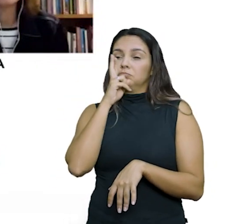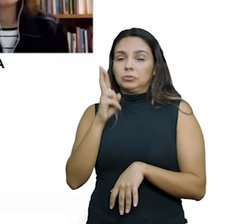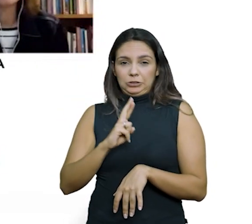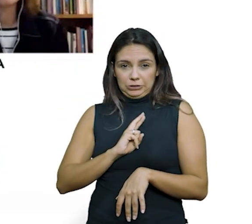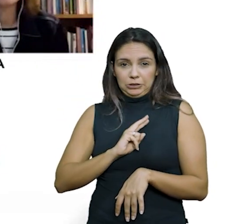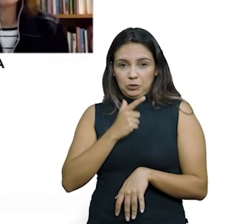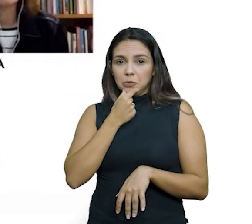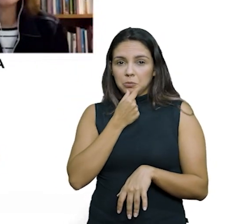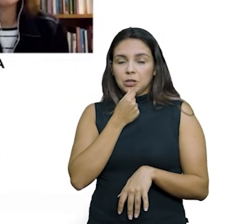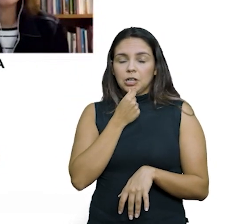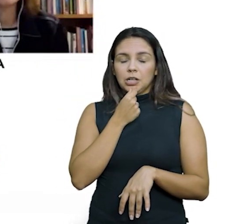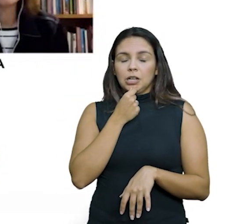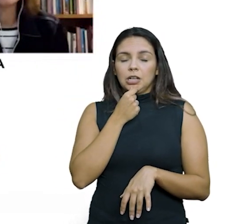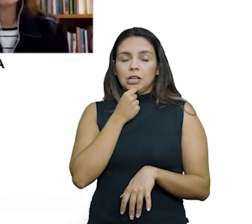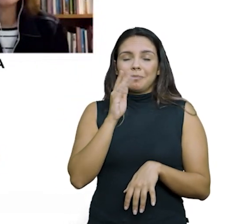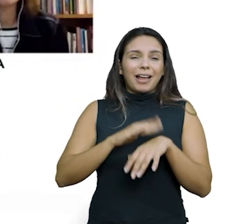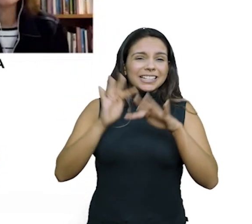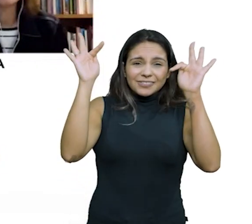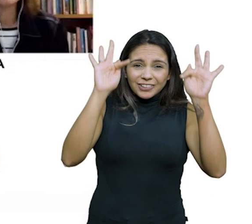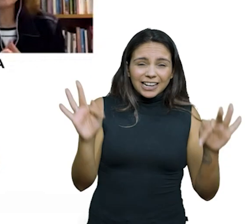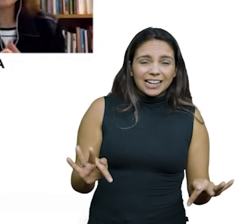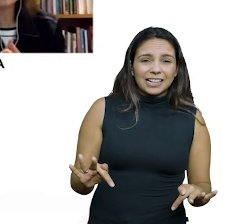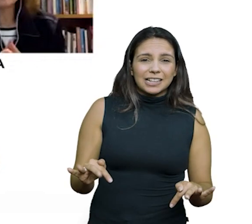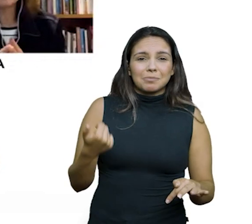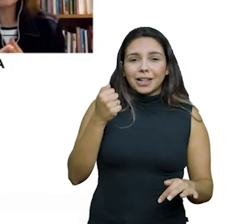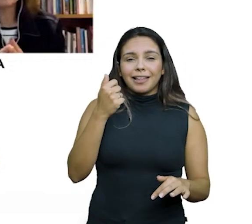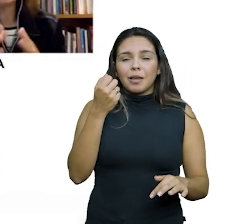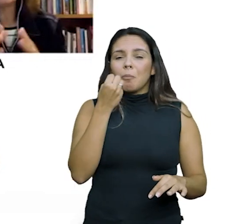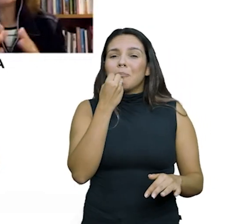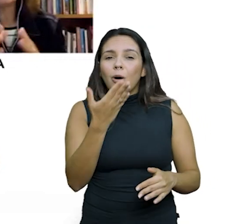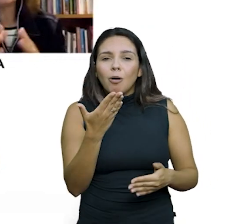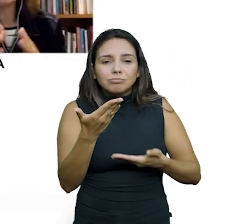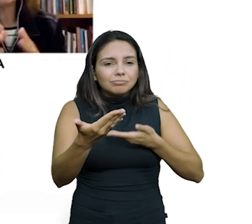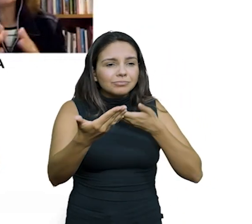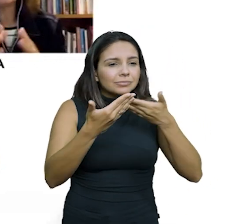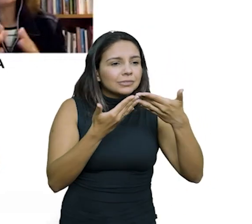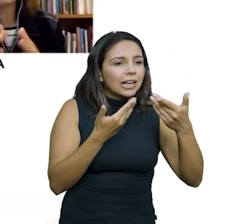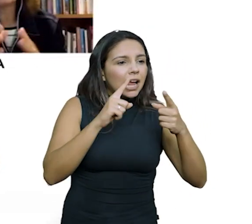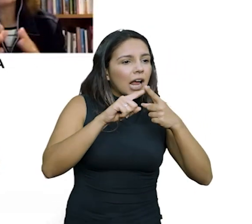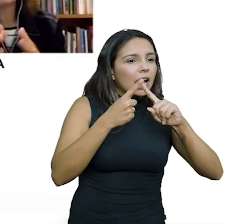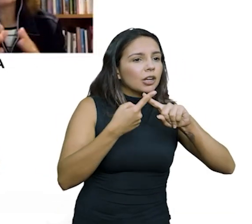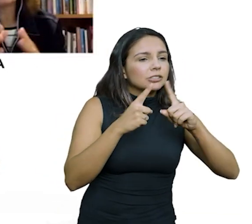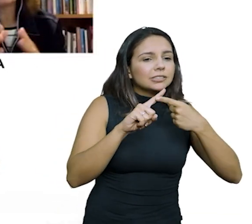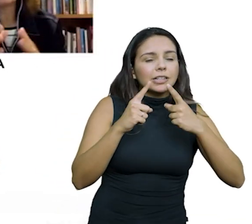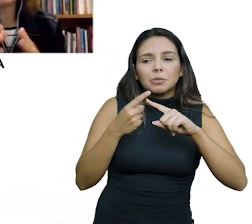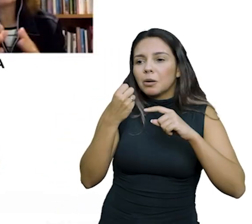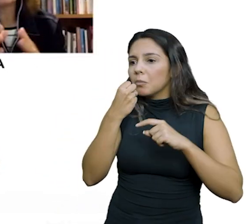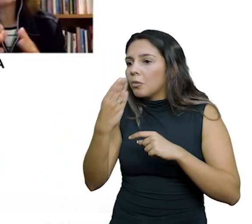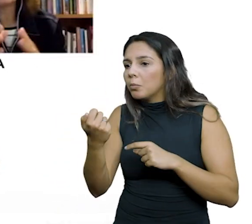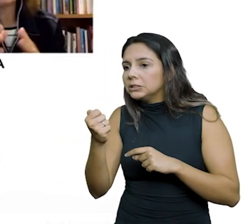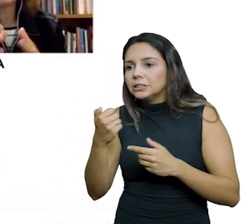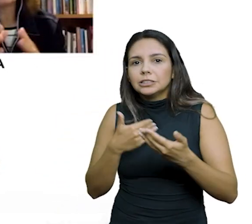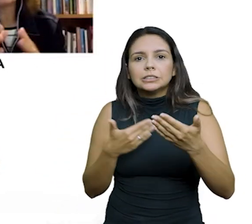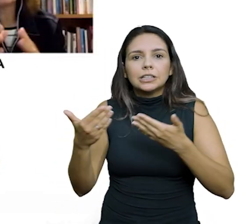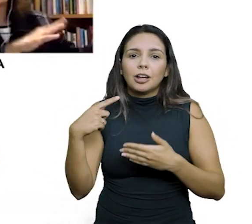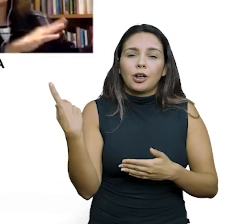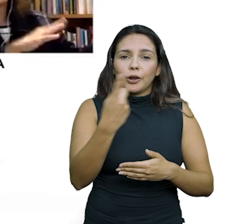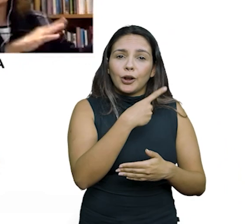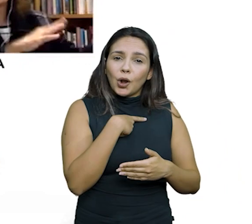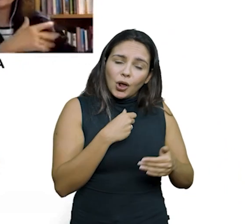ou felicidade ou bem-estar, o que for, é ter bons relacionamentos pessoais. E a gente tem deixado